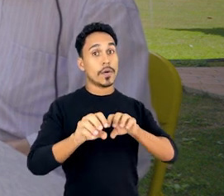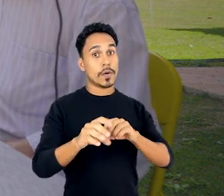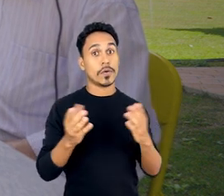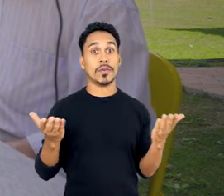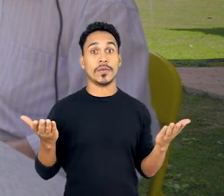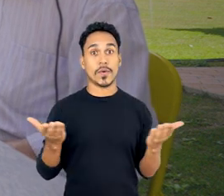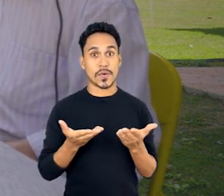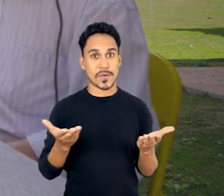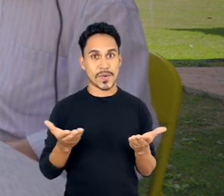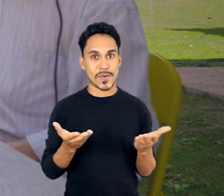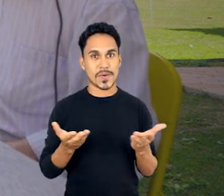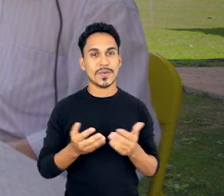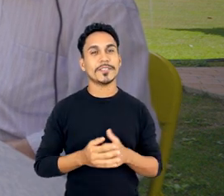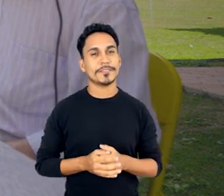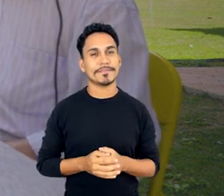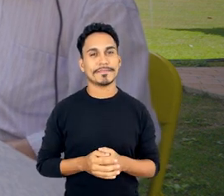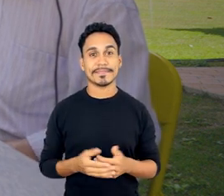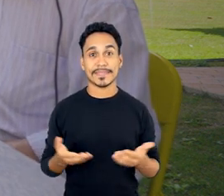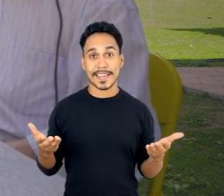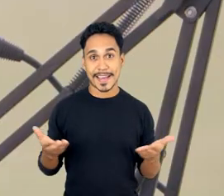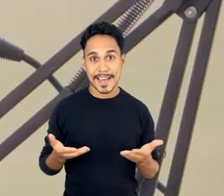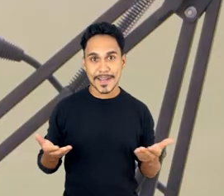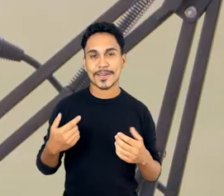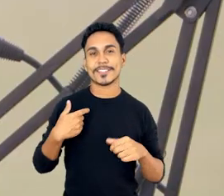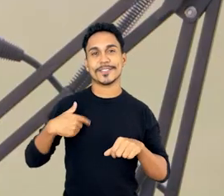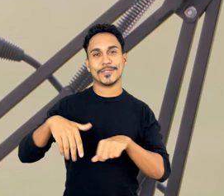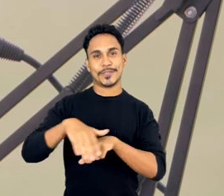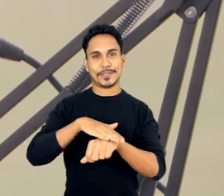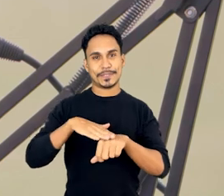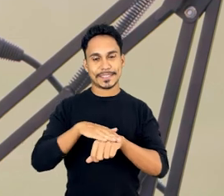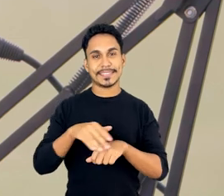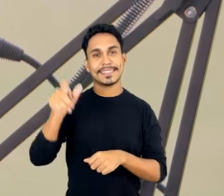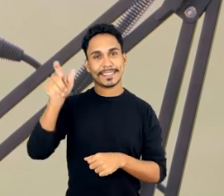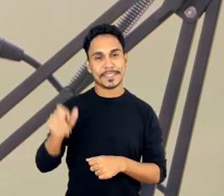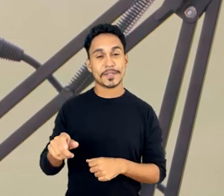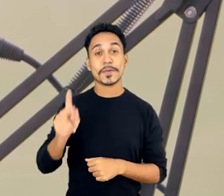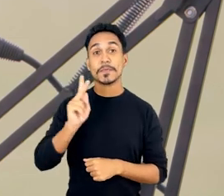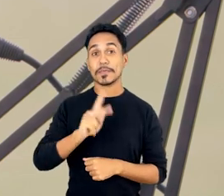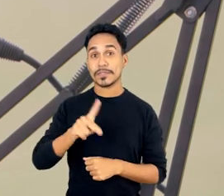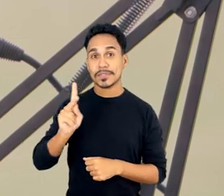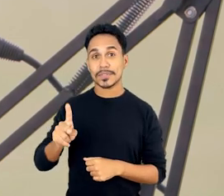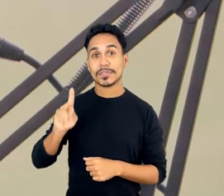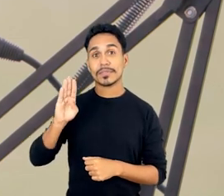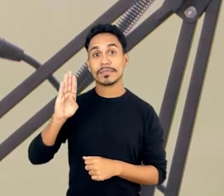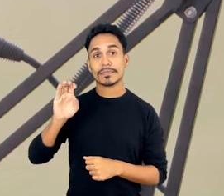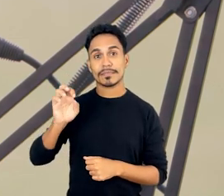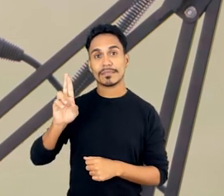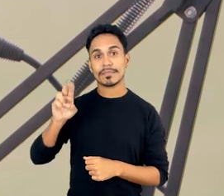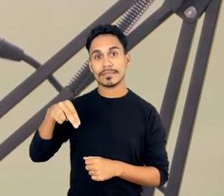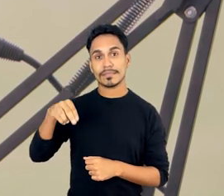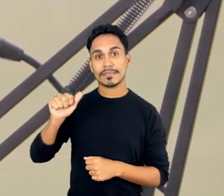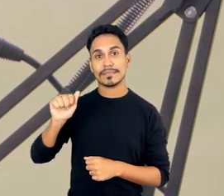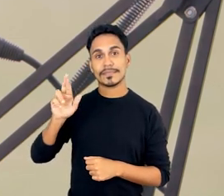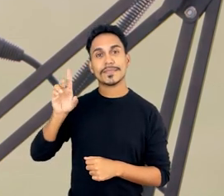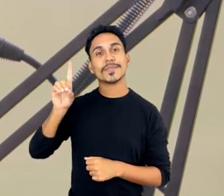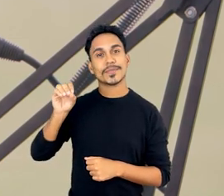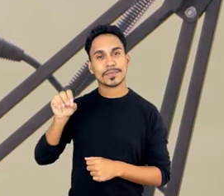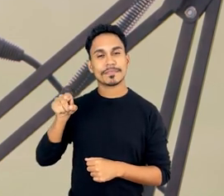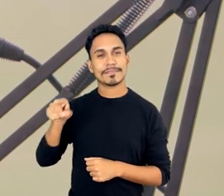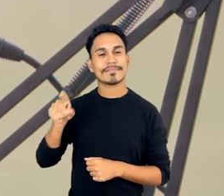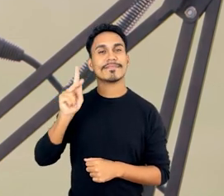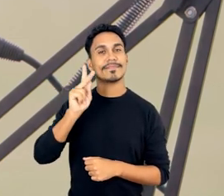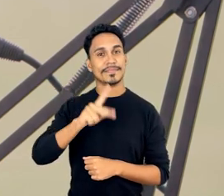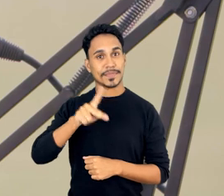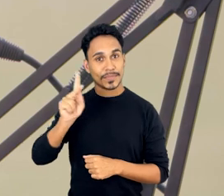atualidade por isso agora eu vou conversar com o professor Bernardo kipnis que é professor da